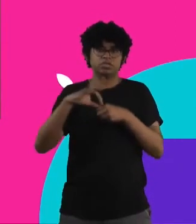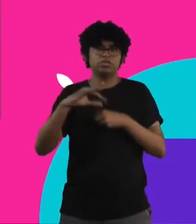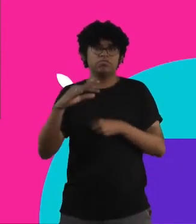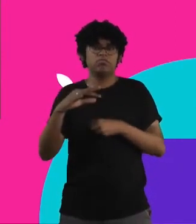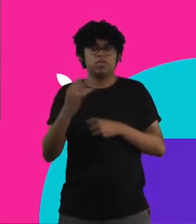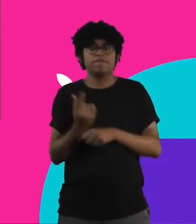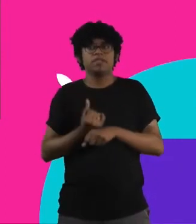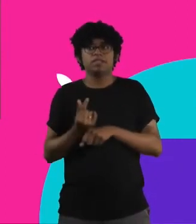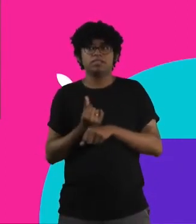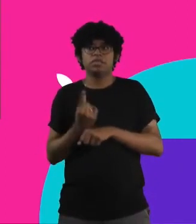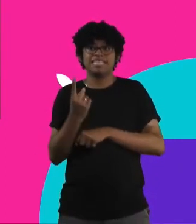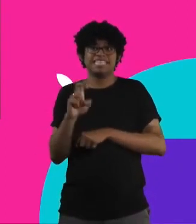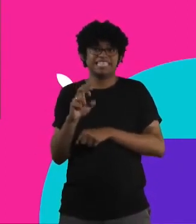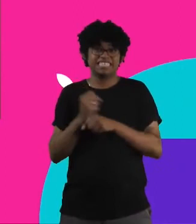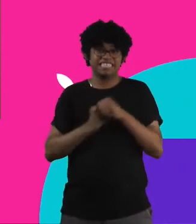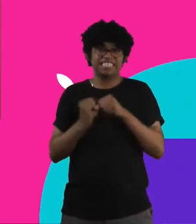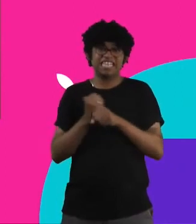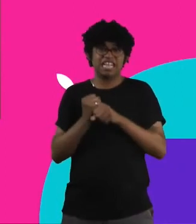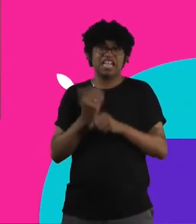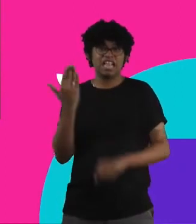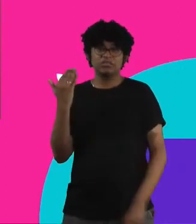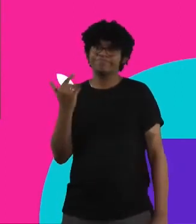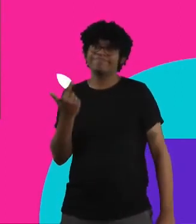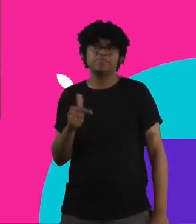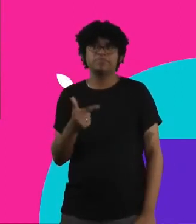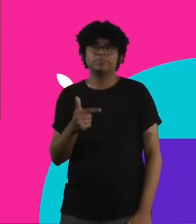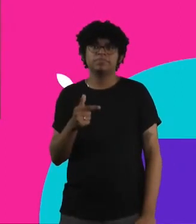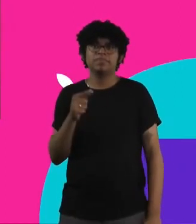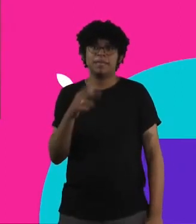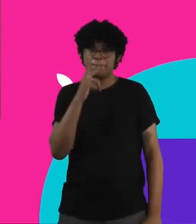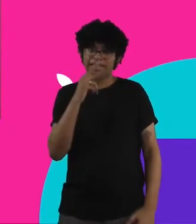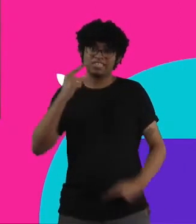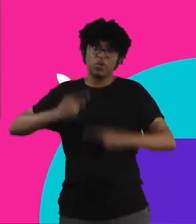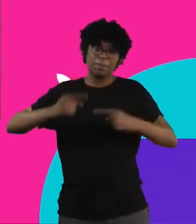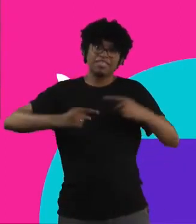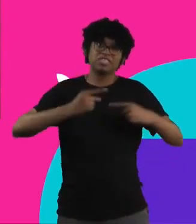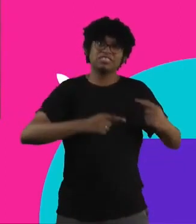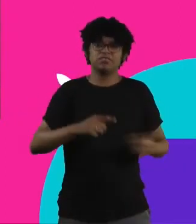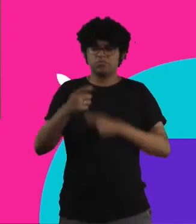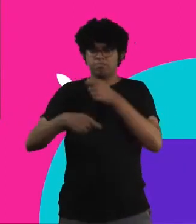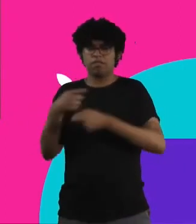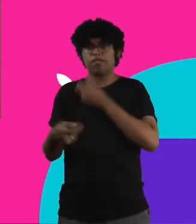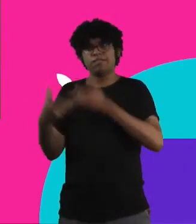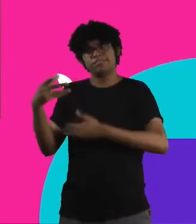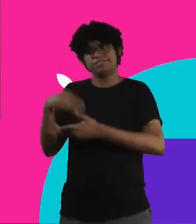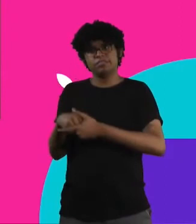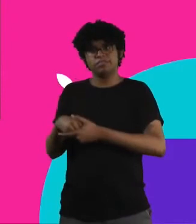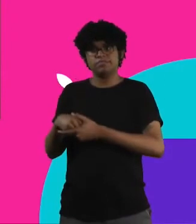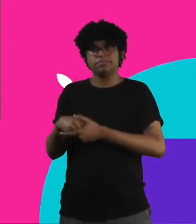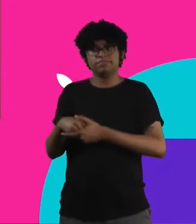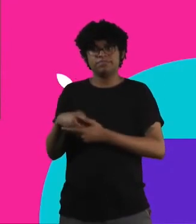15 anos atrás. Isso gerou um movimento de competitividade no mercado. Grandes